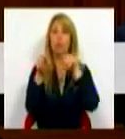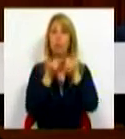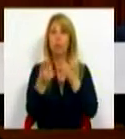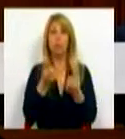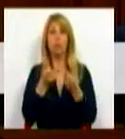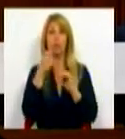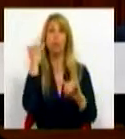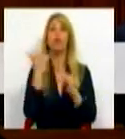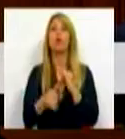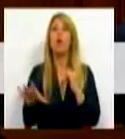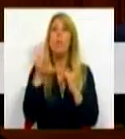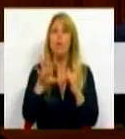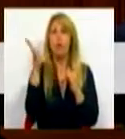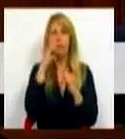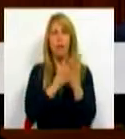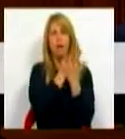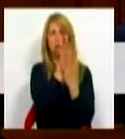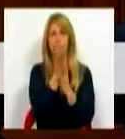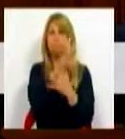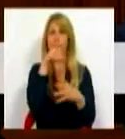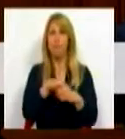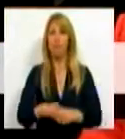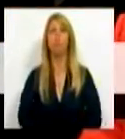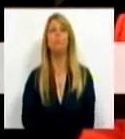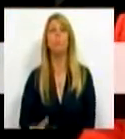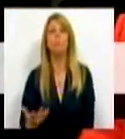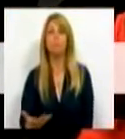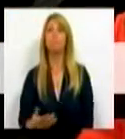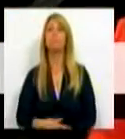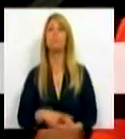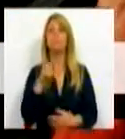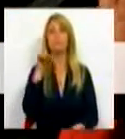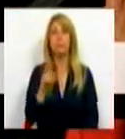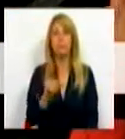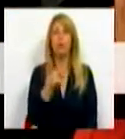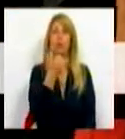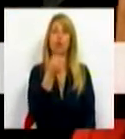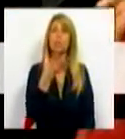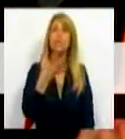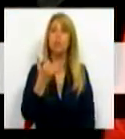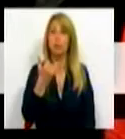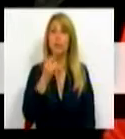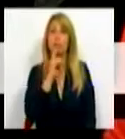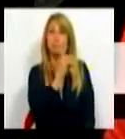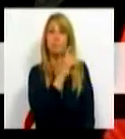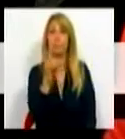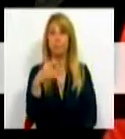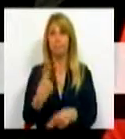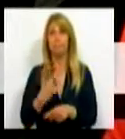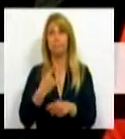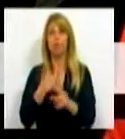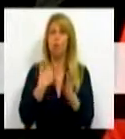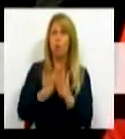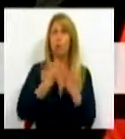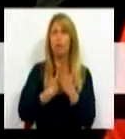forma mais transversal. Muito bem. Também em 2012 alertaram, nesse mesmo, noutros